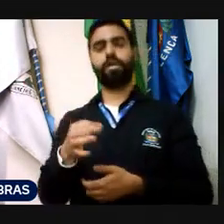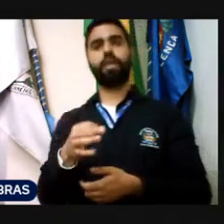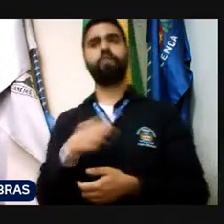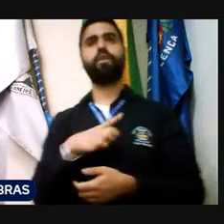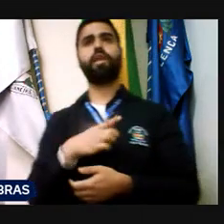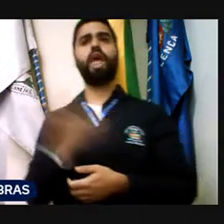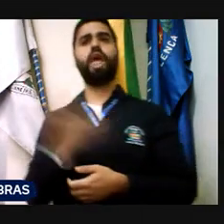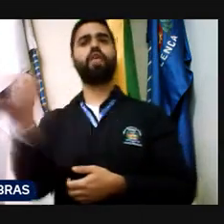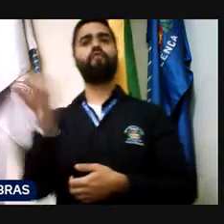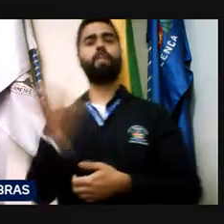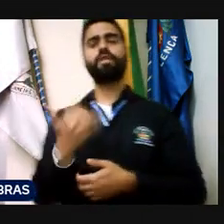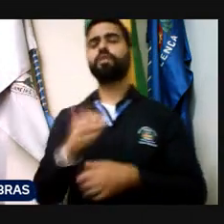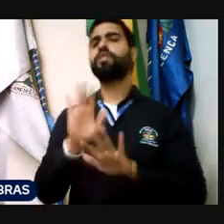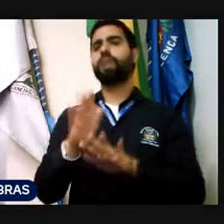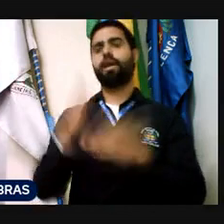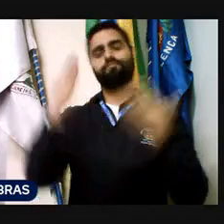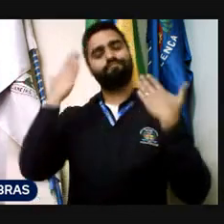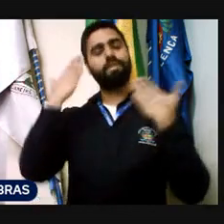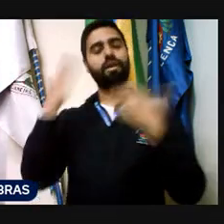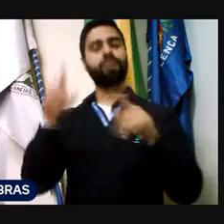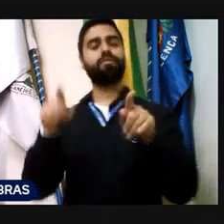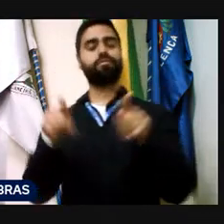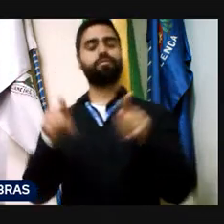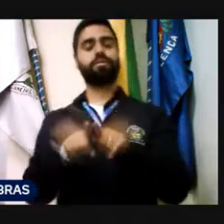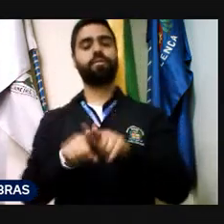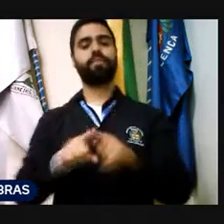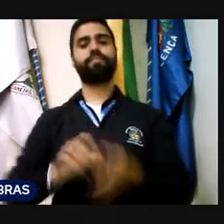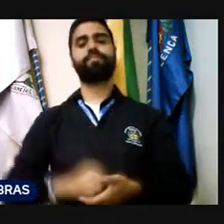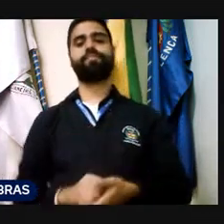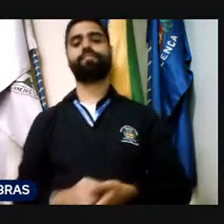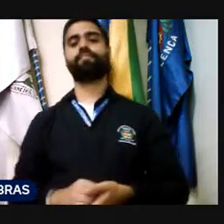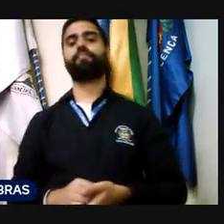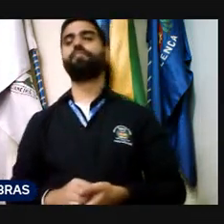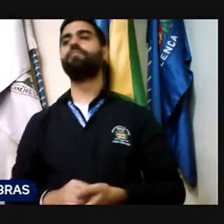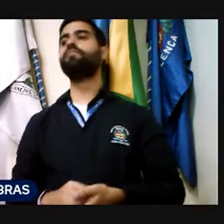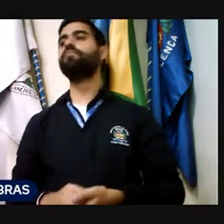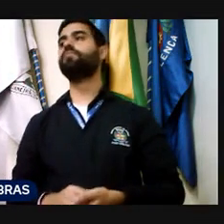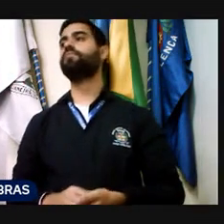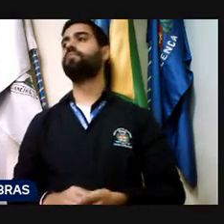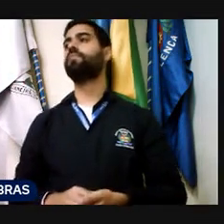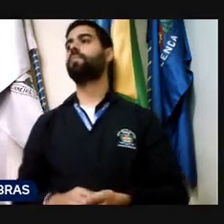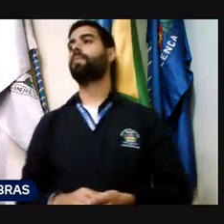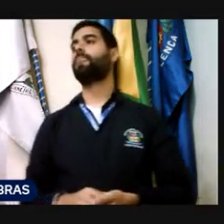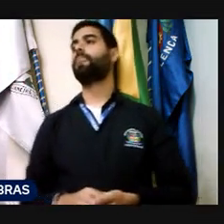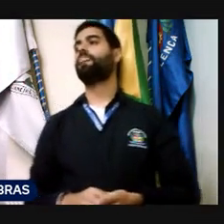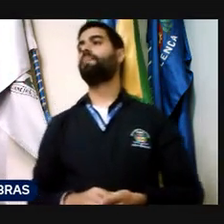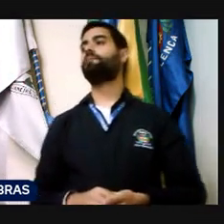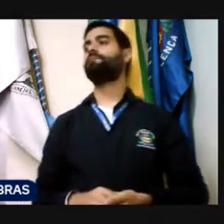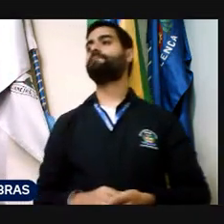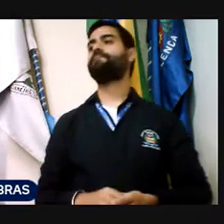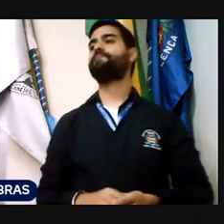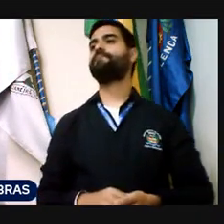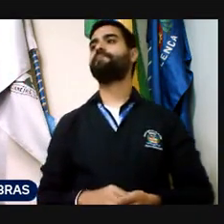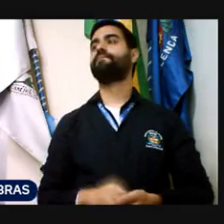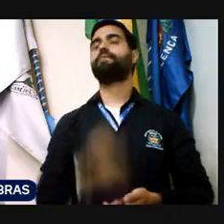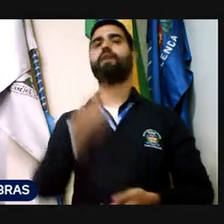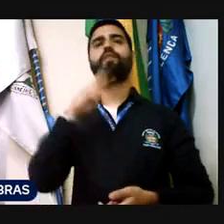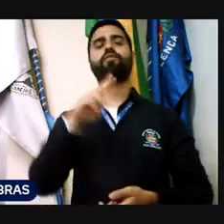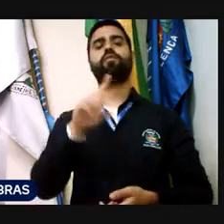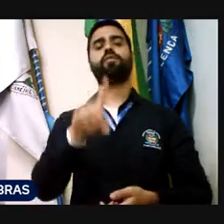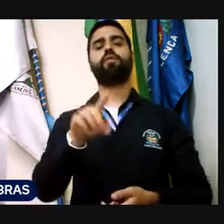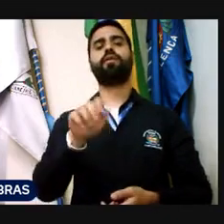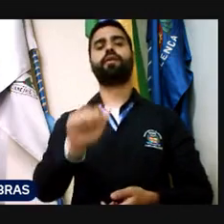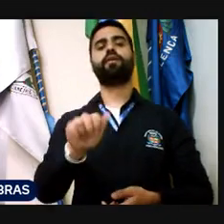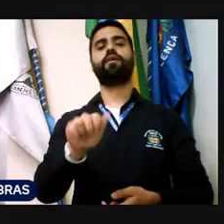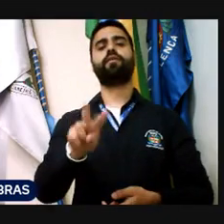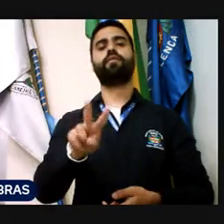este pleito, reiteramos os nossos protestos de estima elevada à consideração. Sala das sessões, 3 de agosto de 2021, vereador David